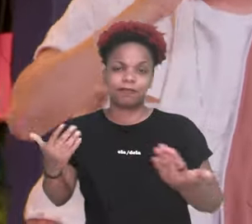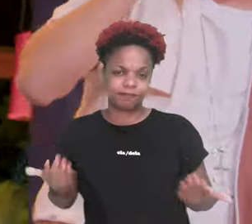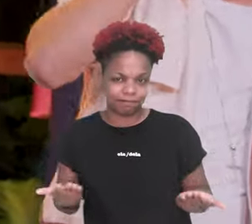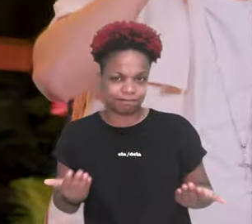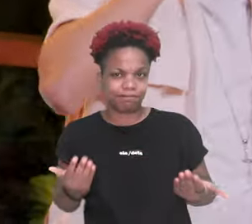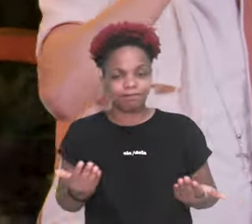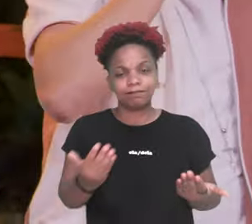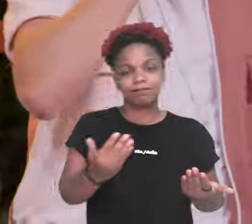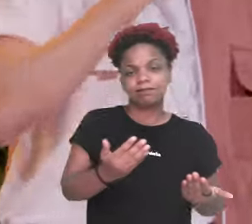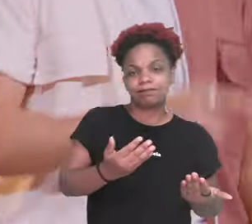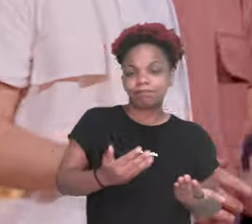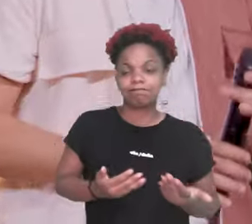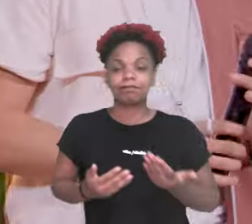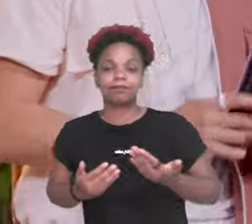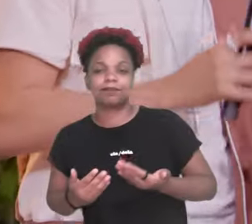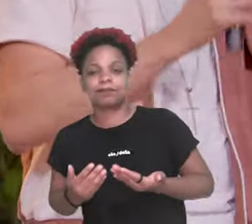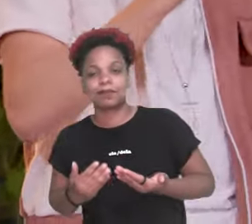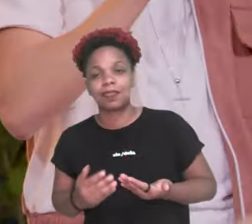na mente.